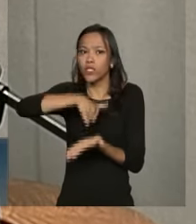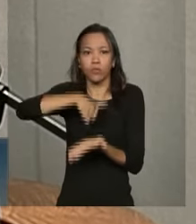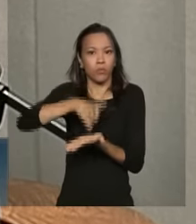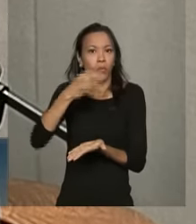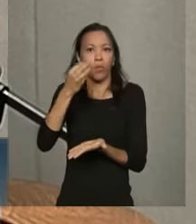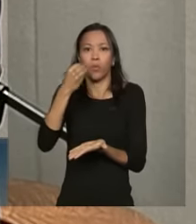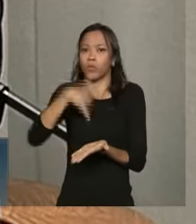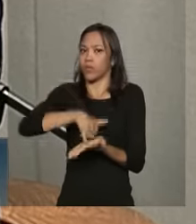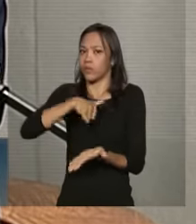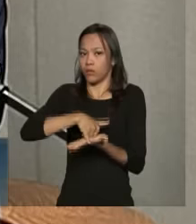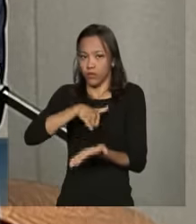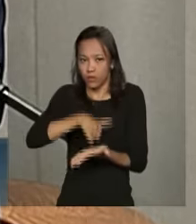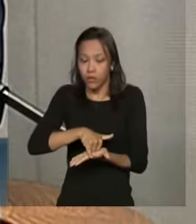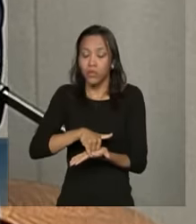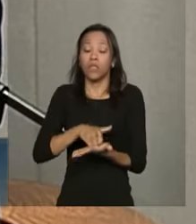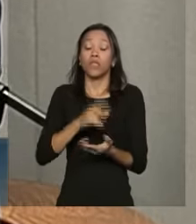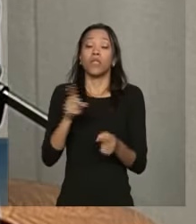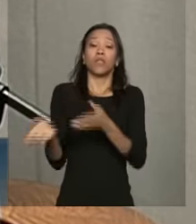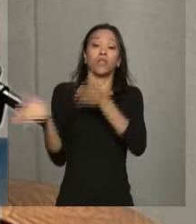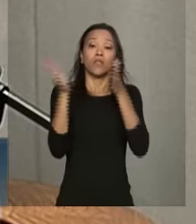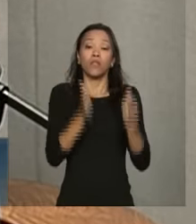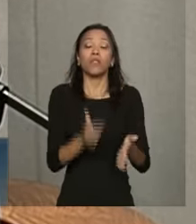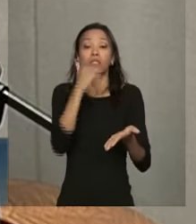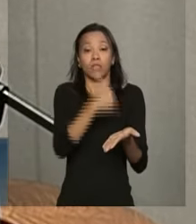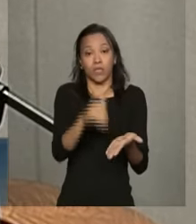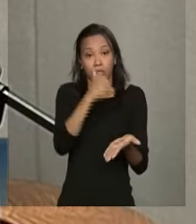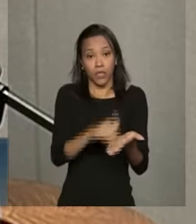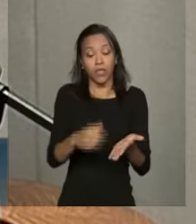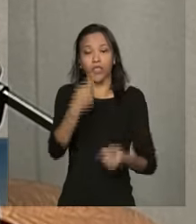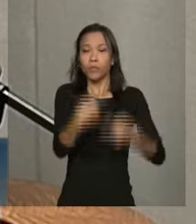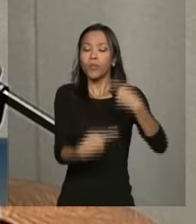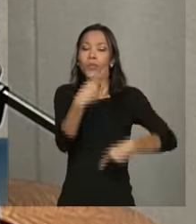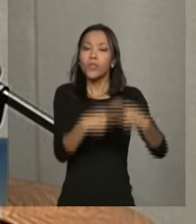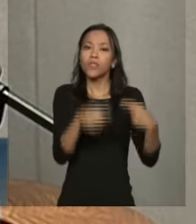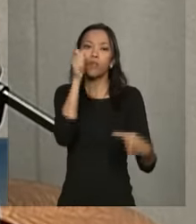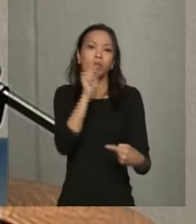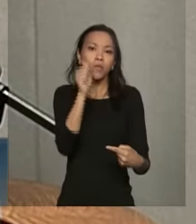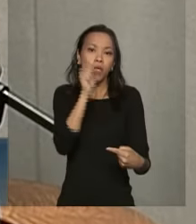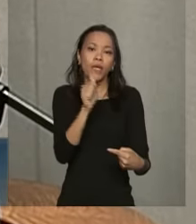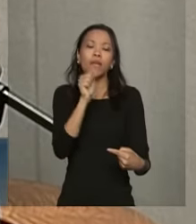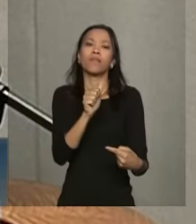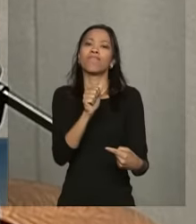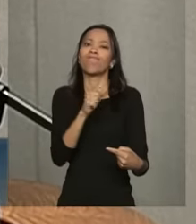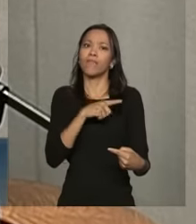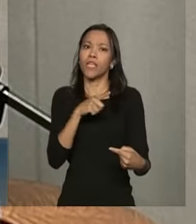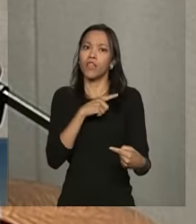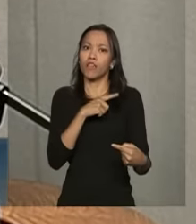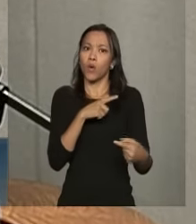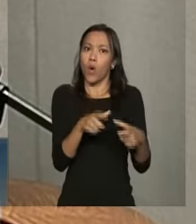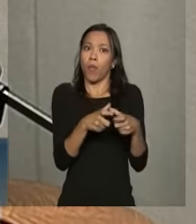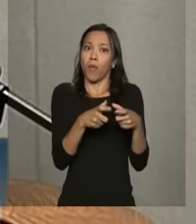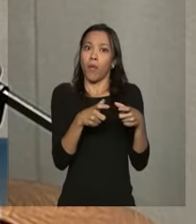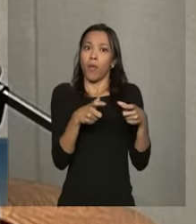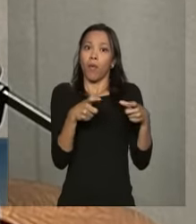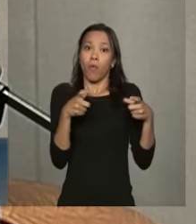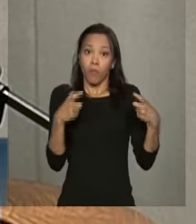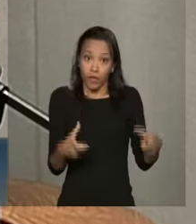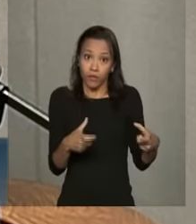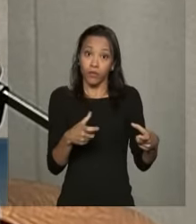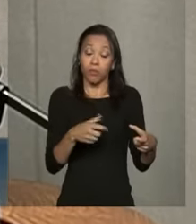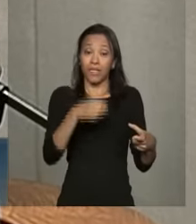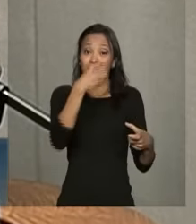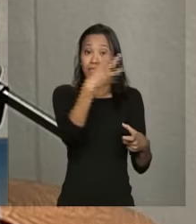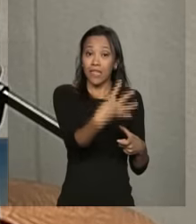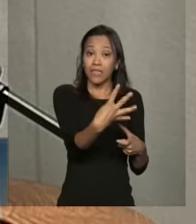atendimentos e na Secretaria de política para as mulheres houve um aumento de 58 atendimentos para